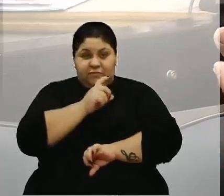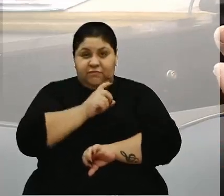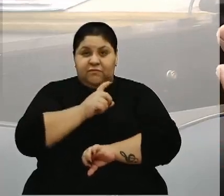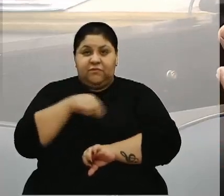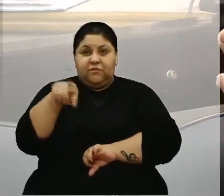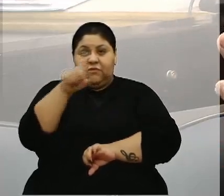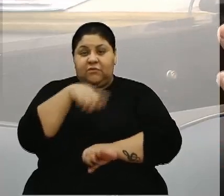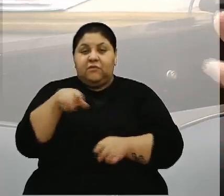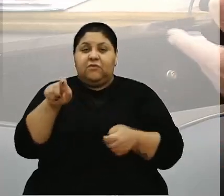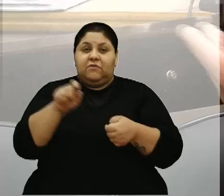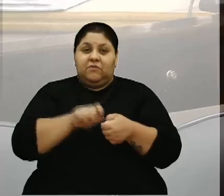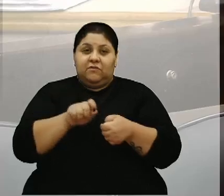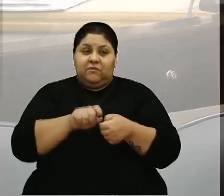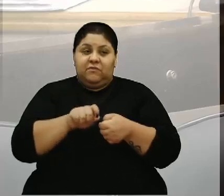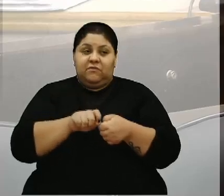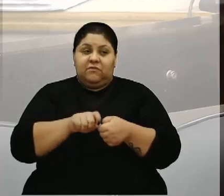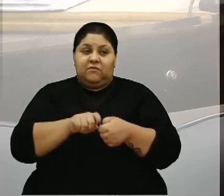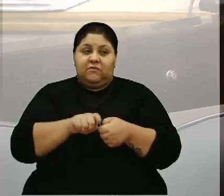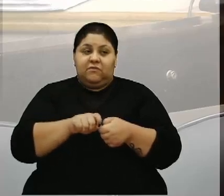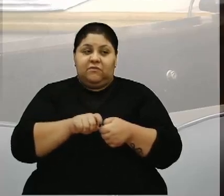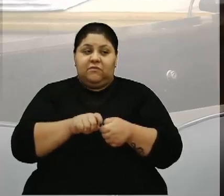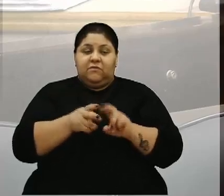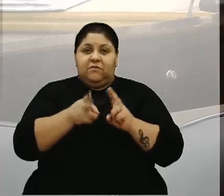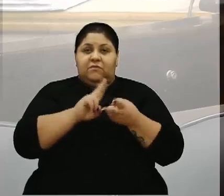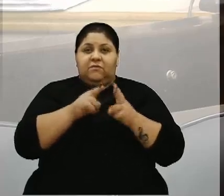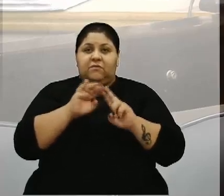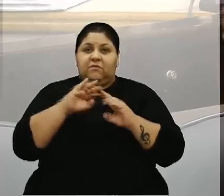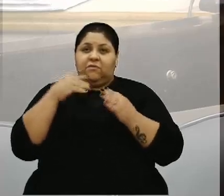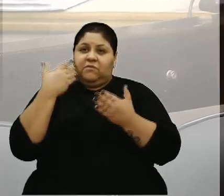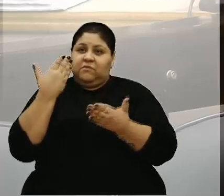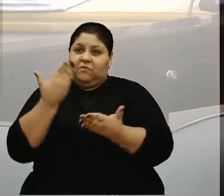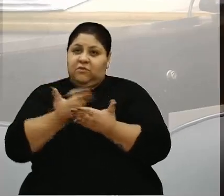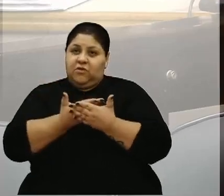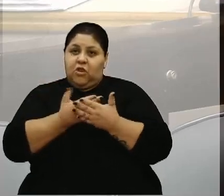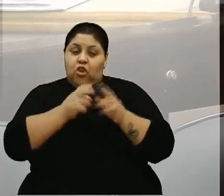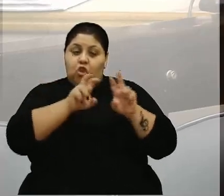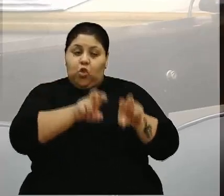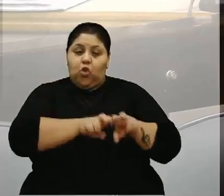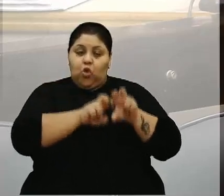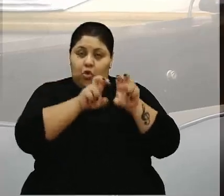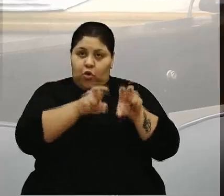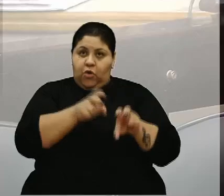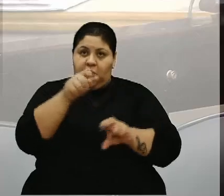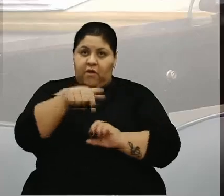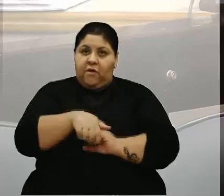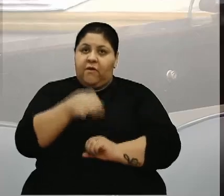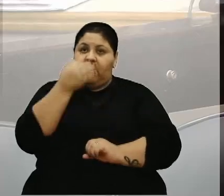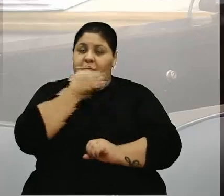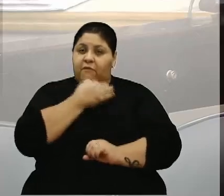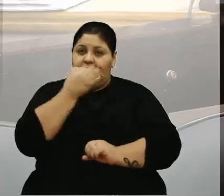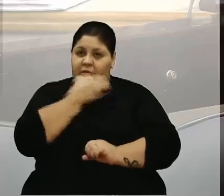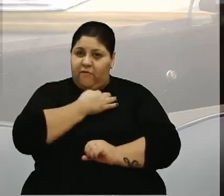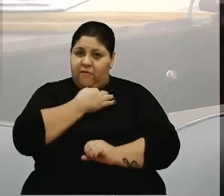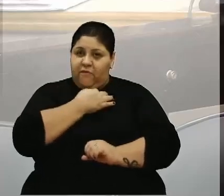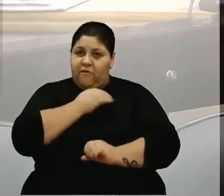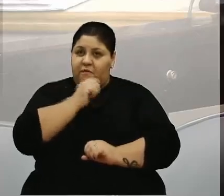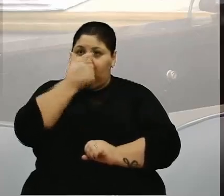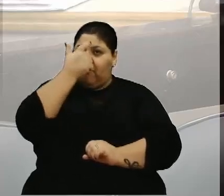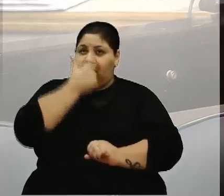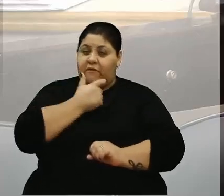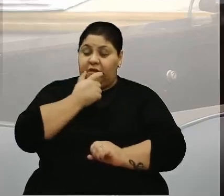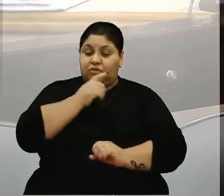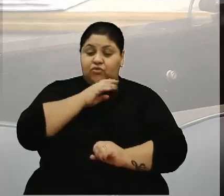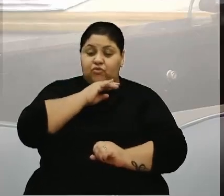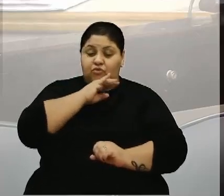estão fazendo o transporte escolar, Rafael, no interior. Se aqui na cidade parece estar